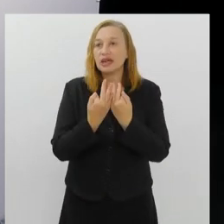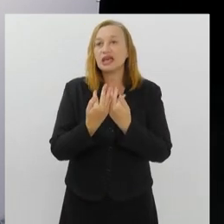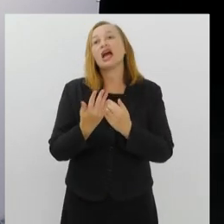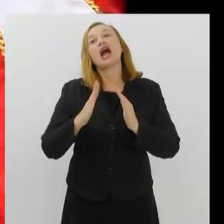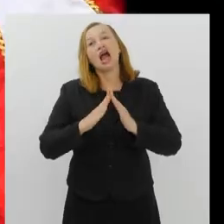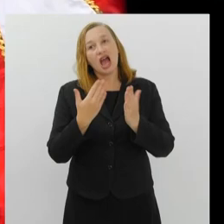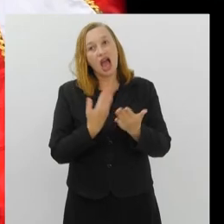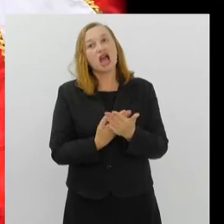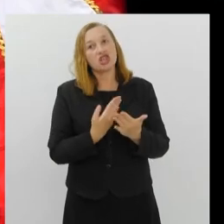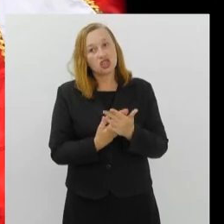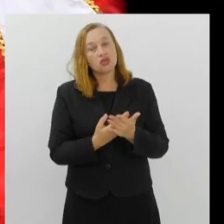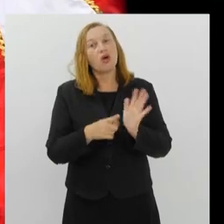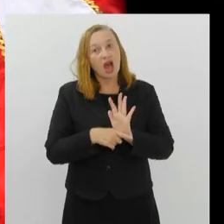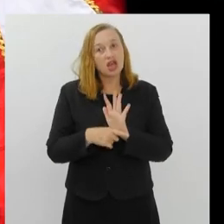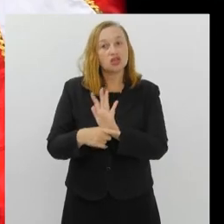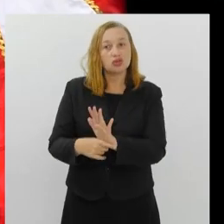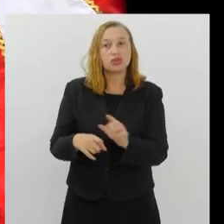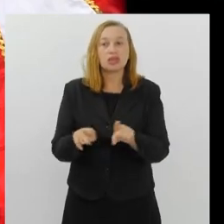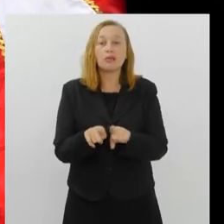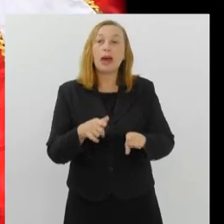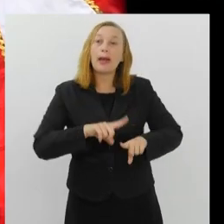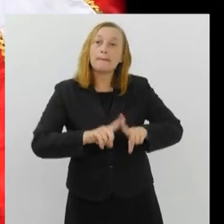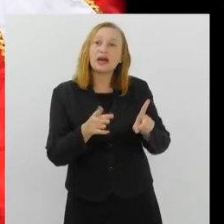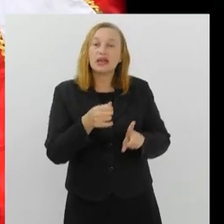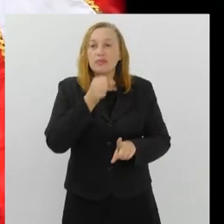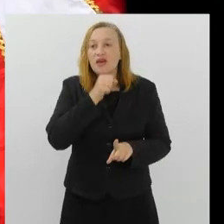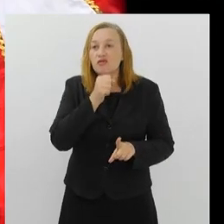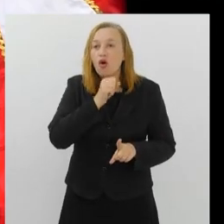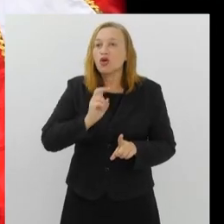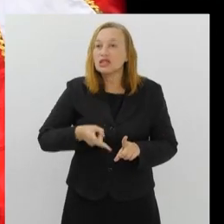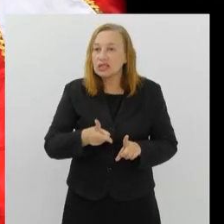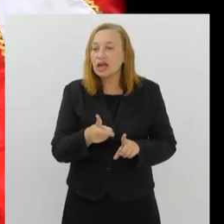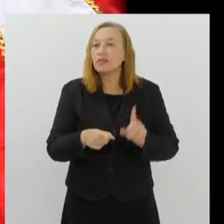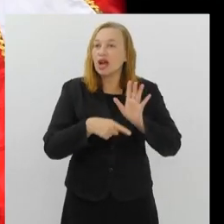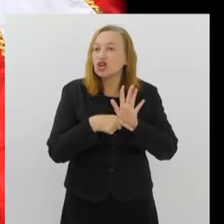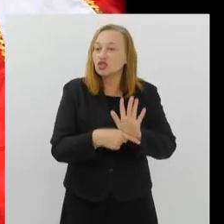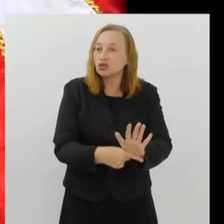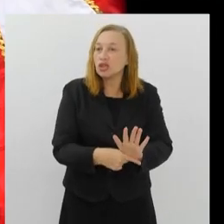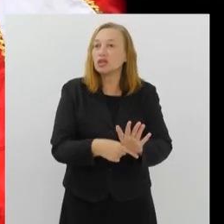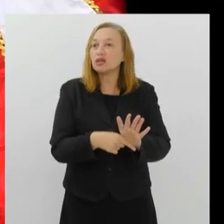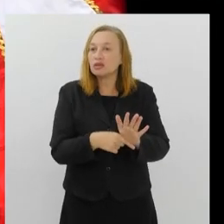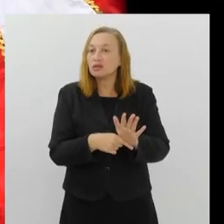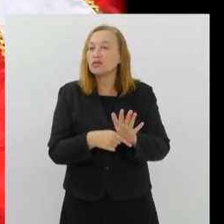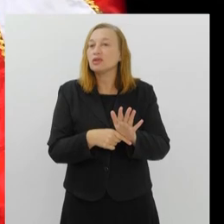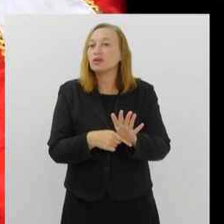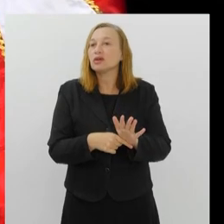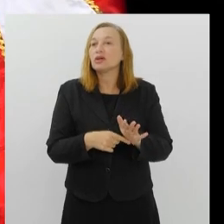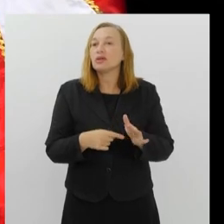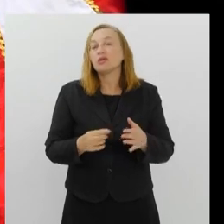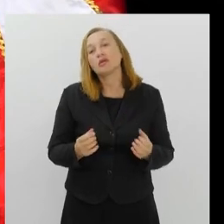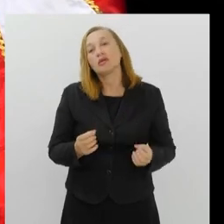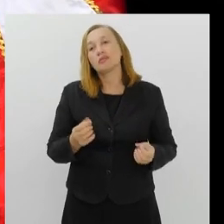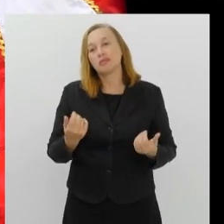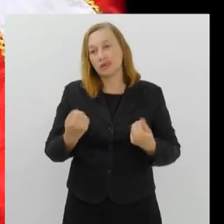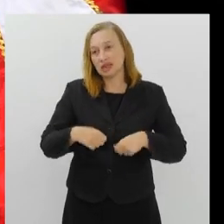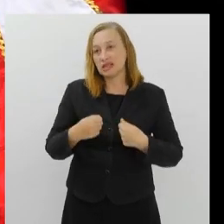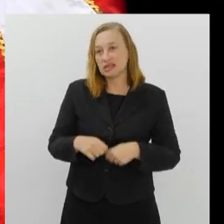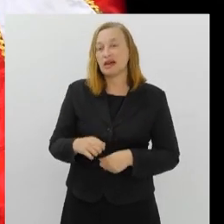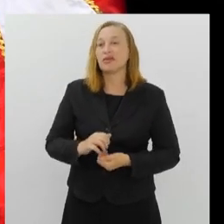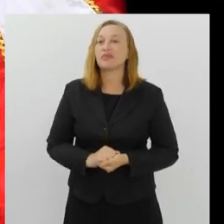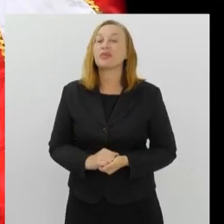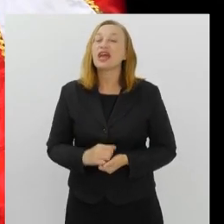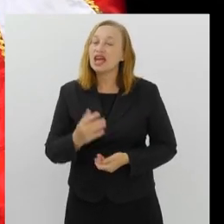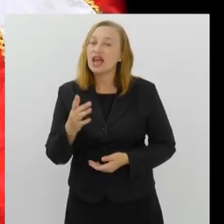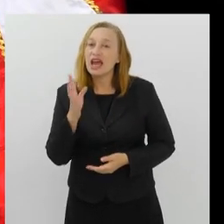sente... A escola às vezes contribui com alguma coisa, mas a minha avó está sempre ali também, ajudando, contribuindo, para o que precisar.